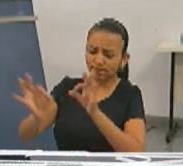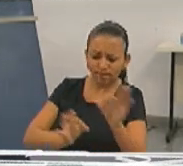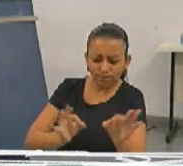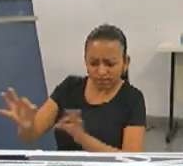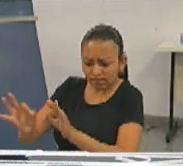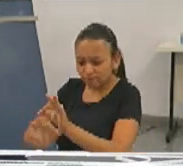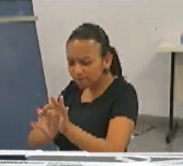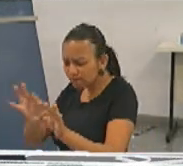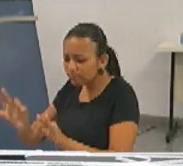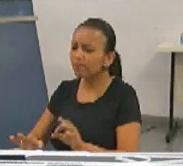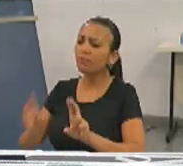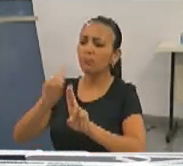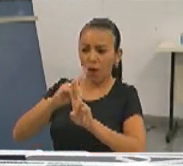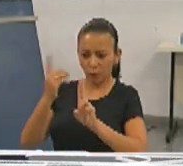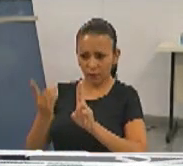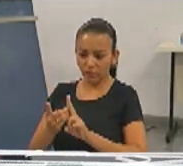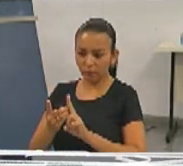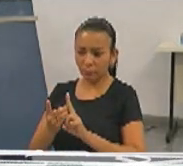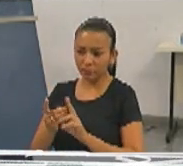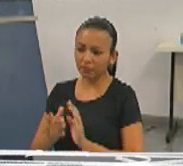a universidade. Né?